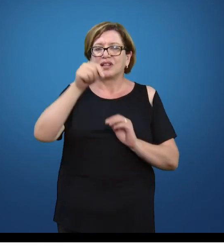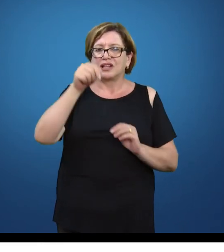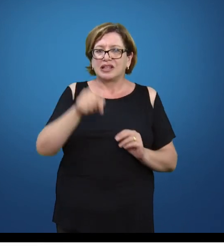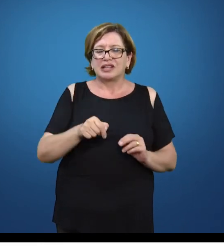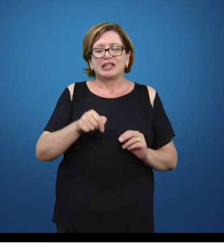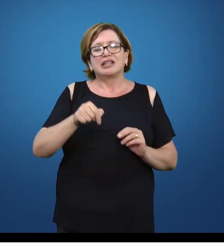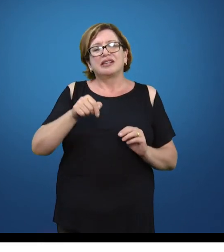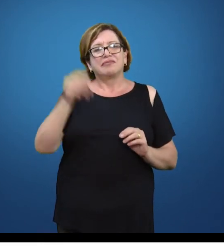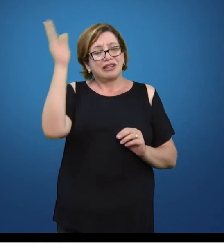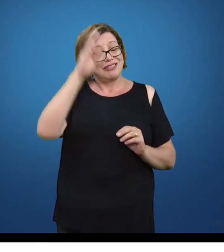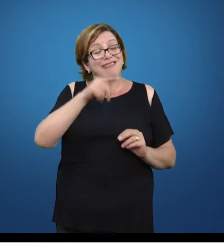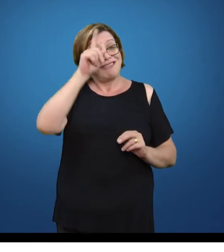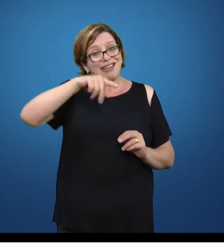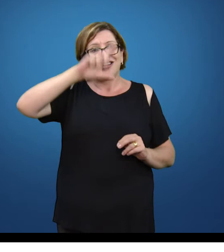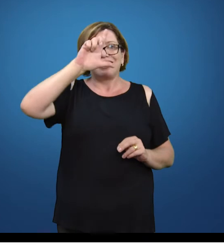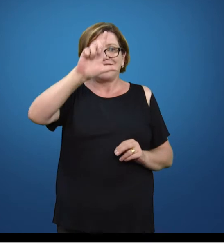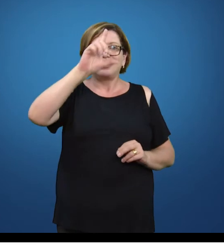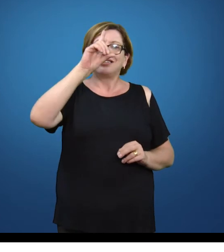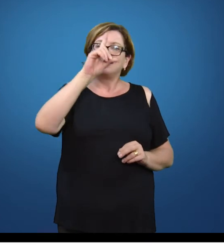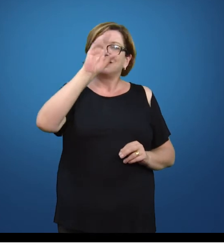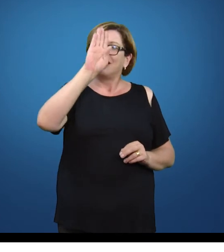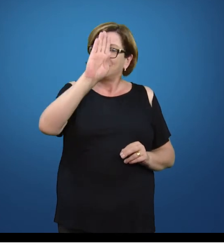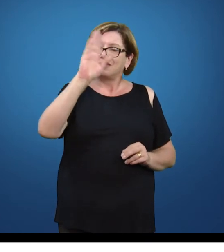a LDB